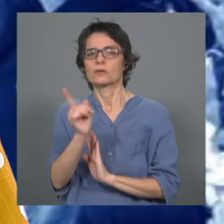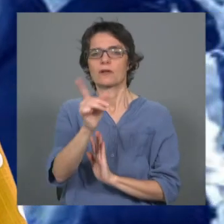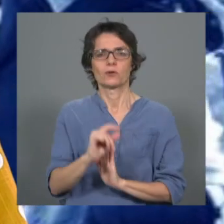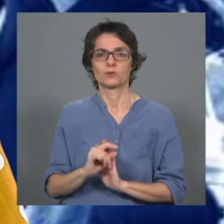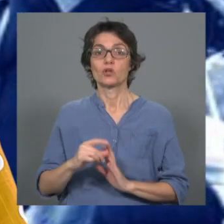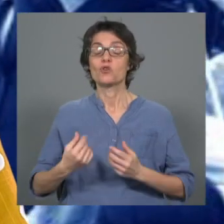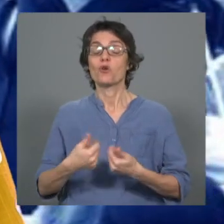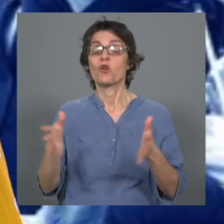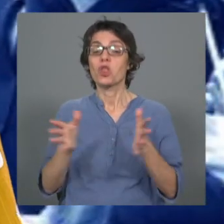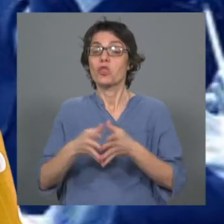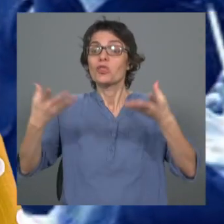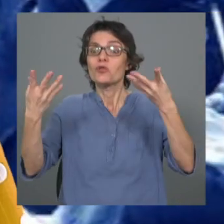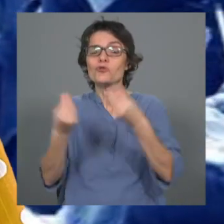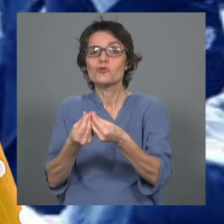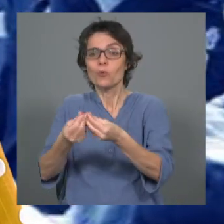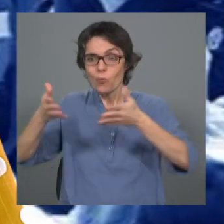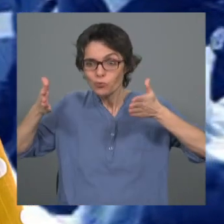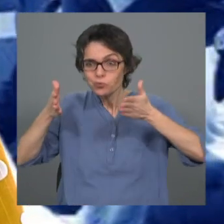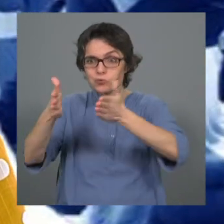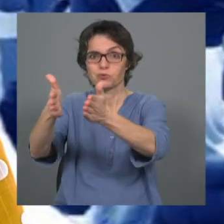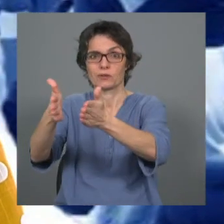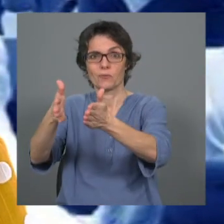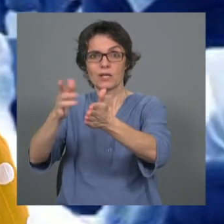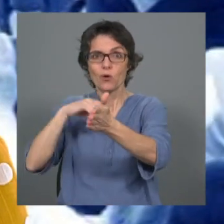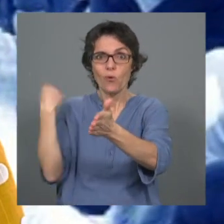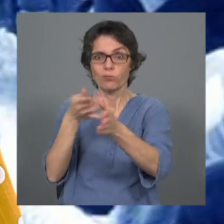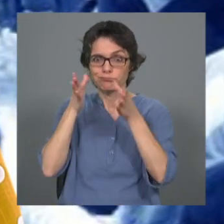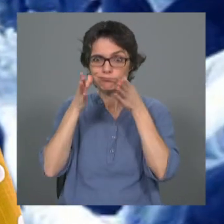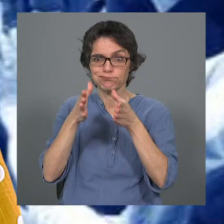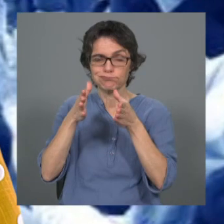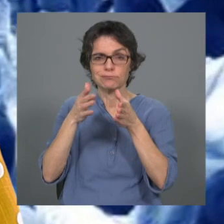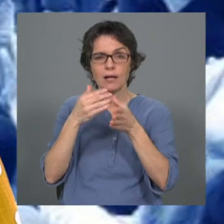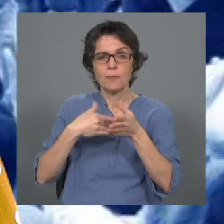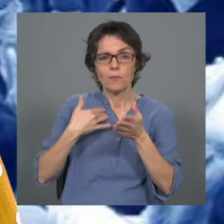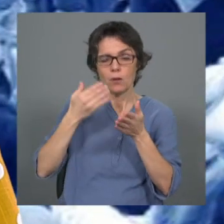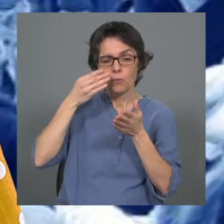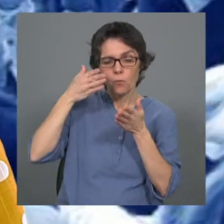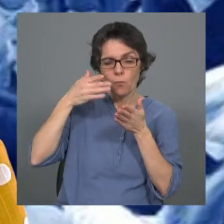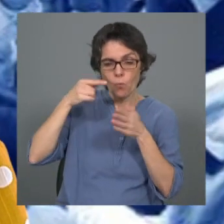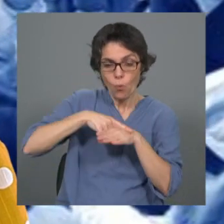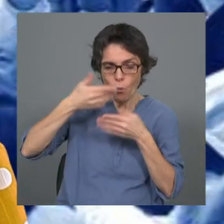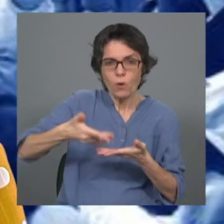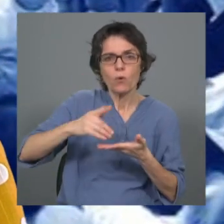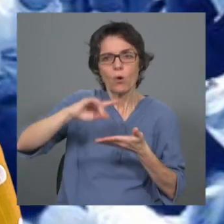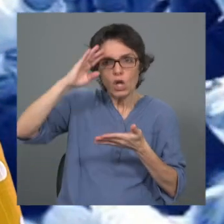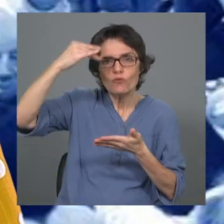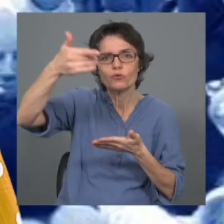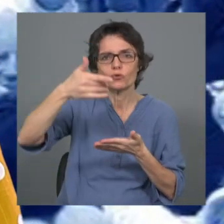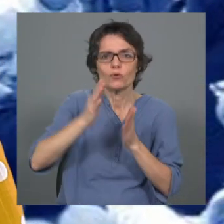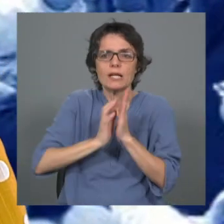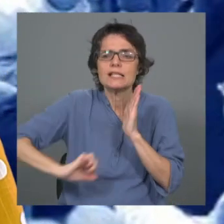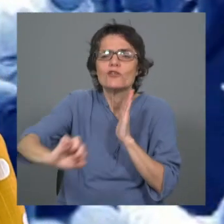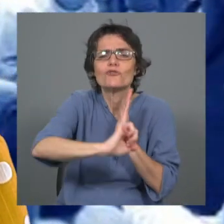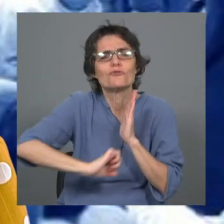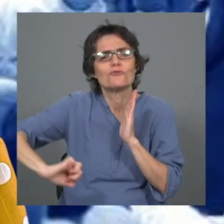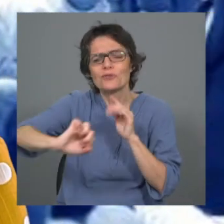conjunto nos preocupamos com o presente e o futuro da nossa igreja, e queremos, sem dúvida alguma,